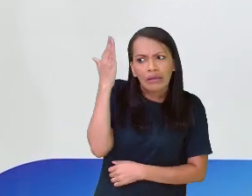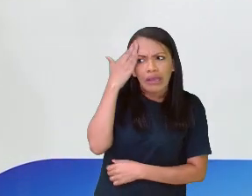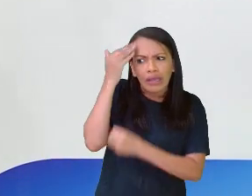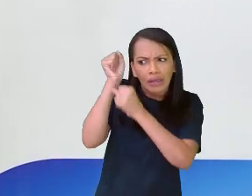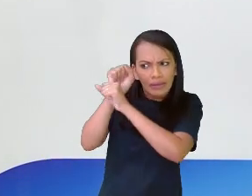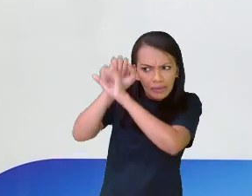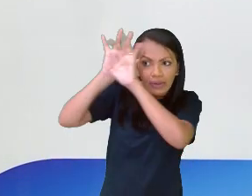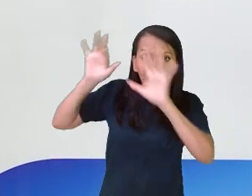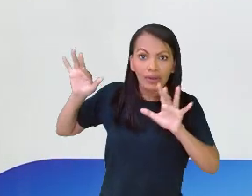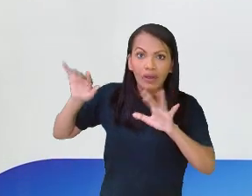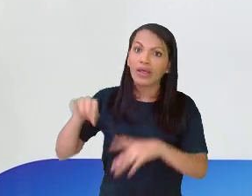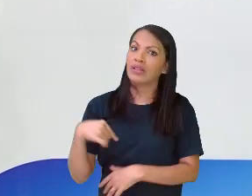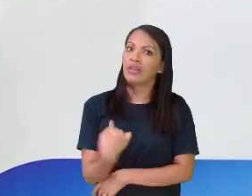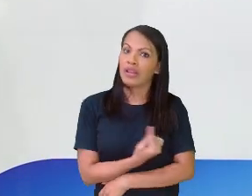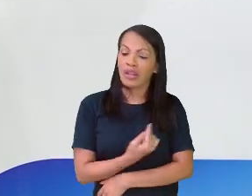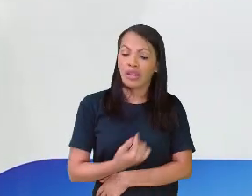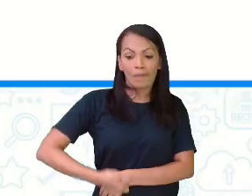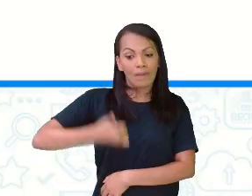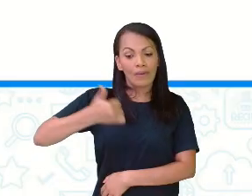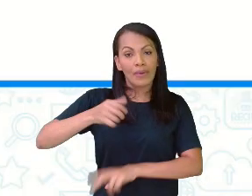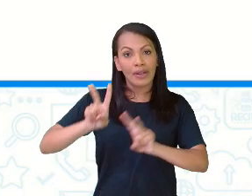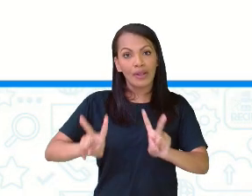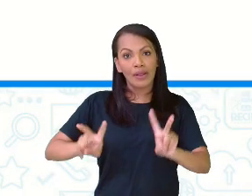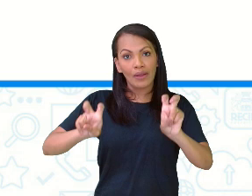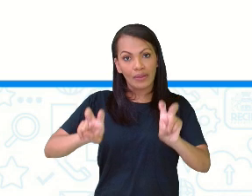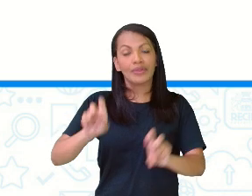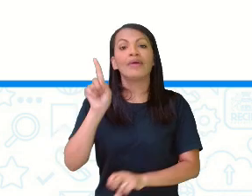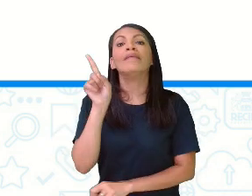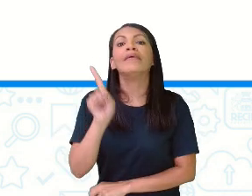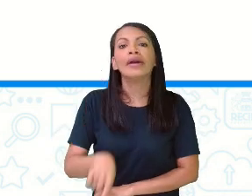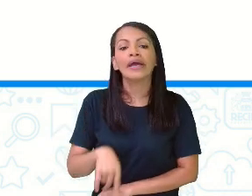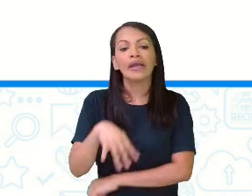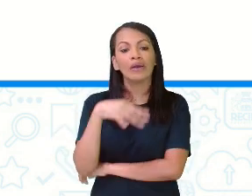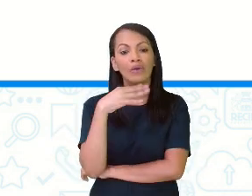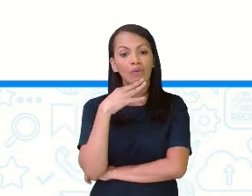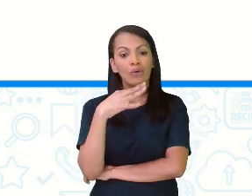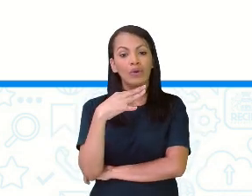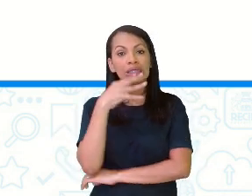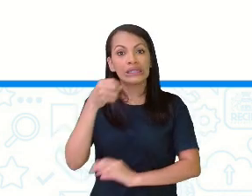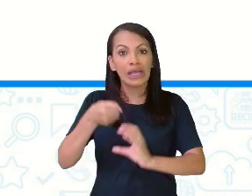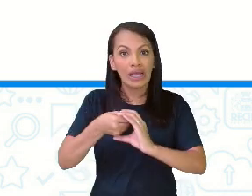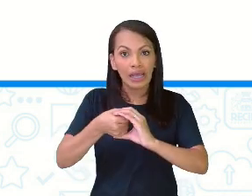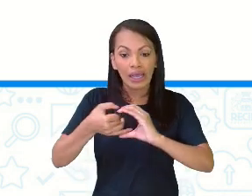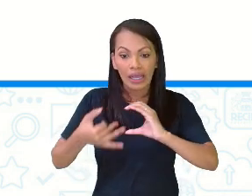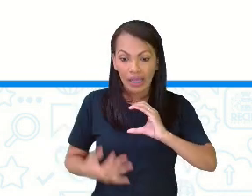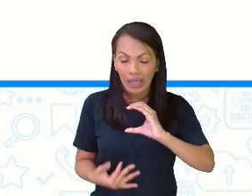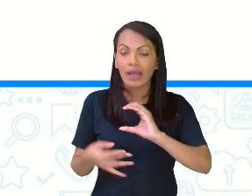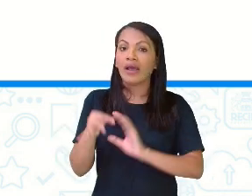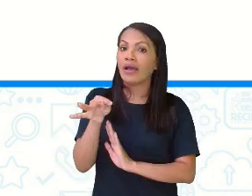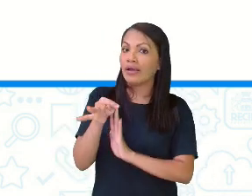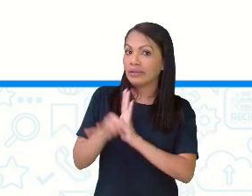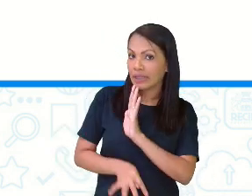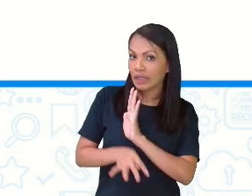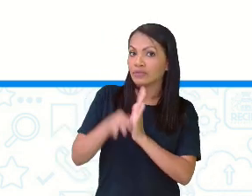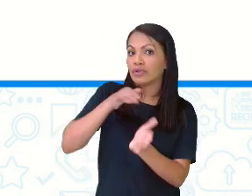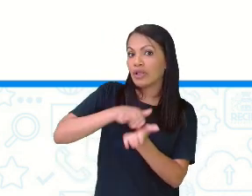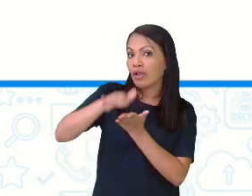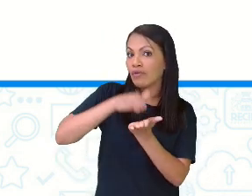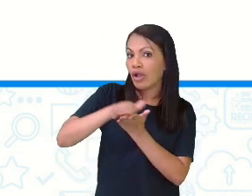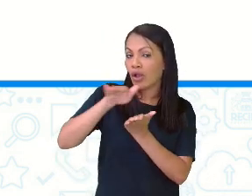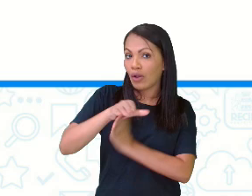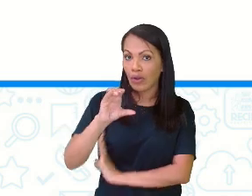Então, nosso primeiro tema que a gente vai falar sobre isso e depois conhecer as características dos textos de divulgação científica,